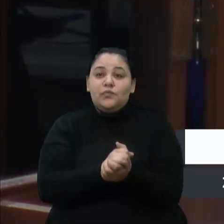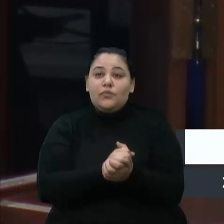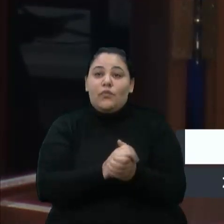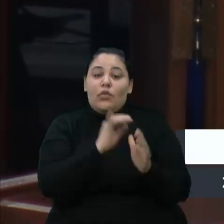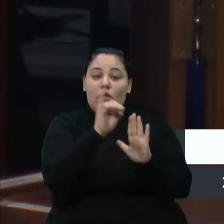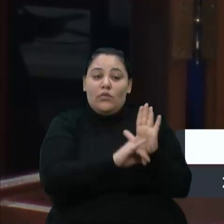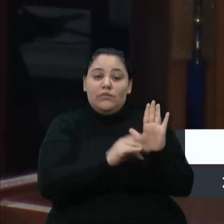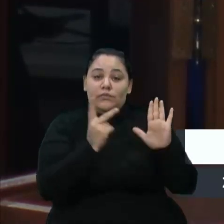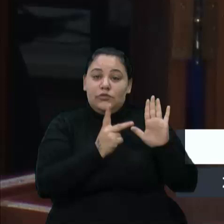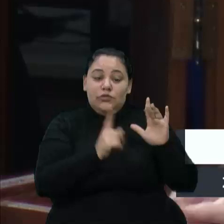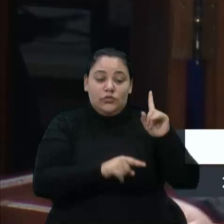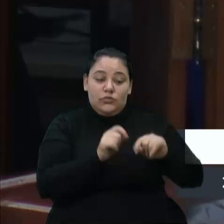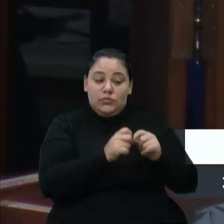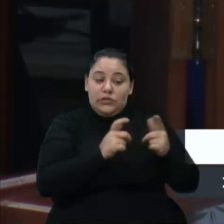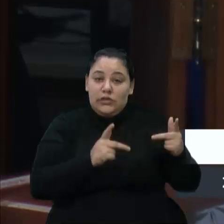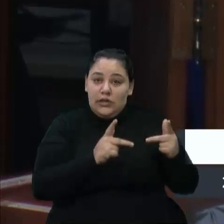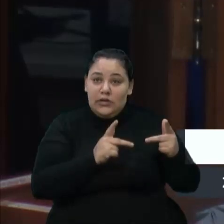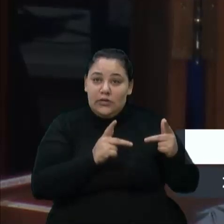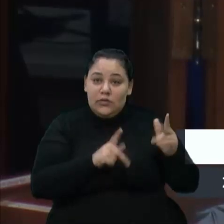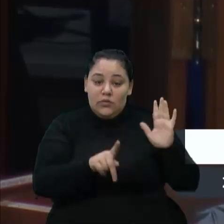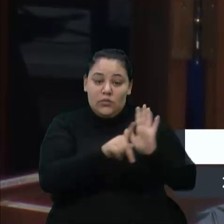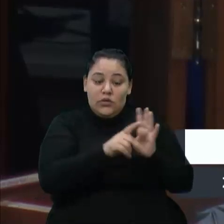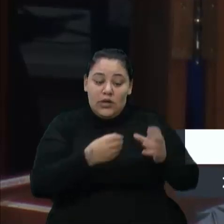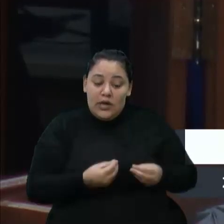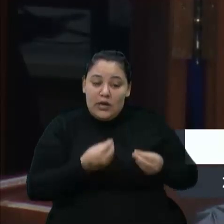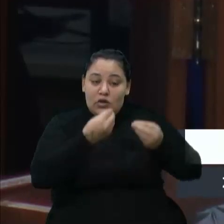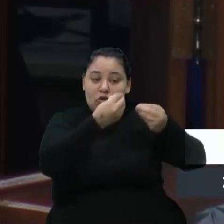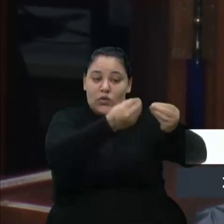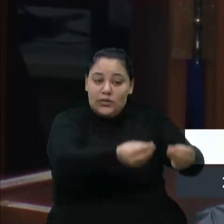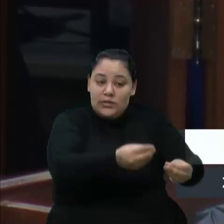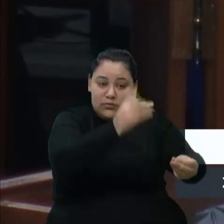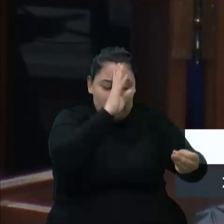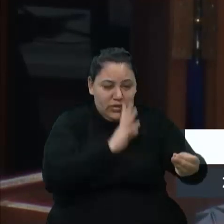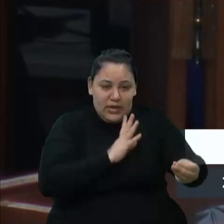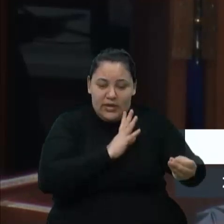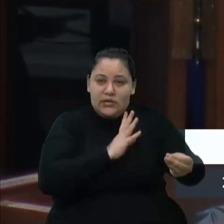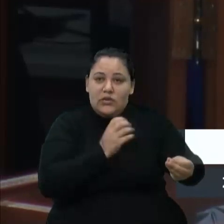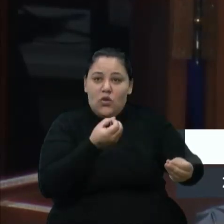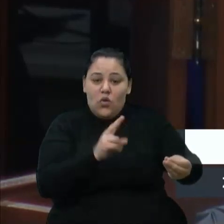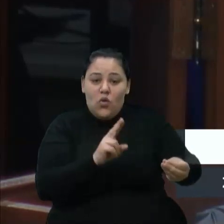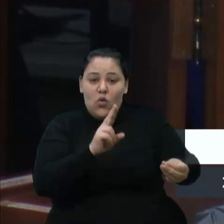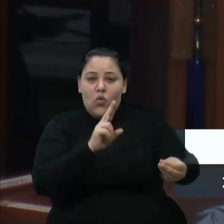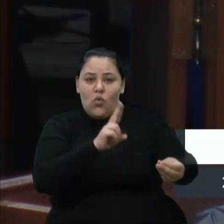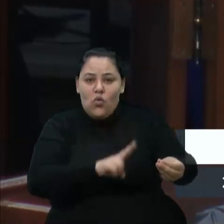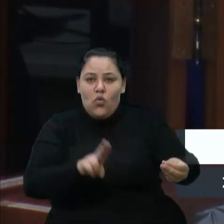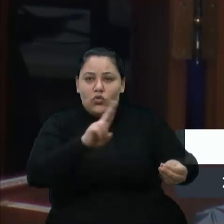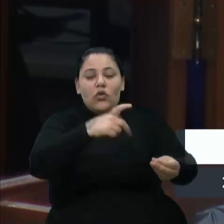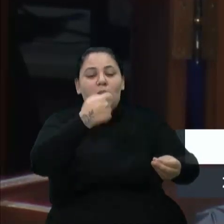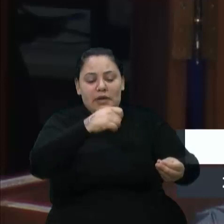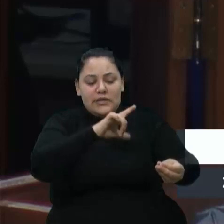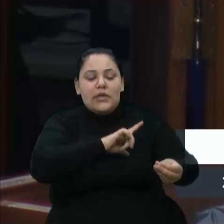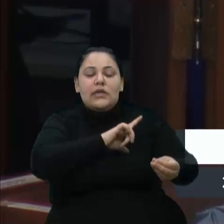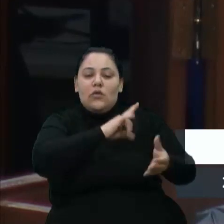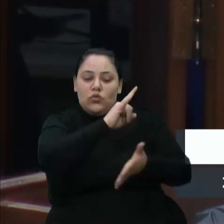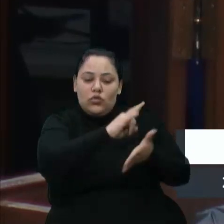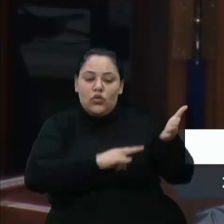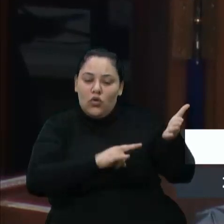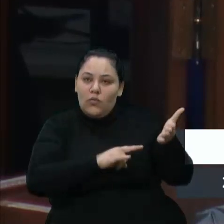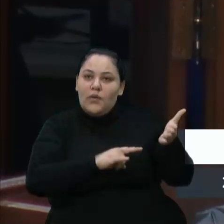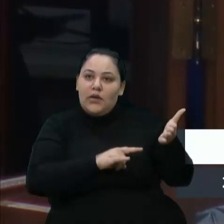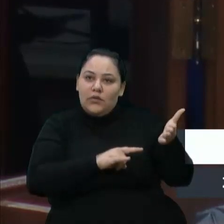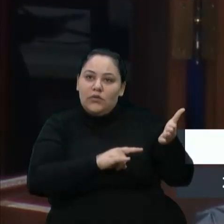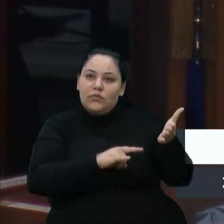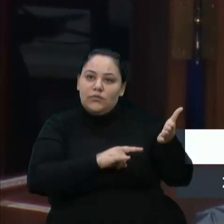2º. Os materiais oriundos de doação ou inutilização devem ser identificados por documento de declaração fornecido